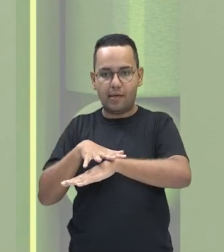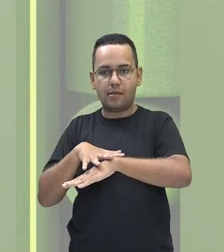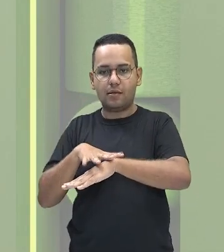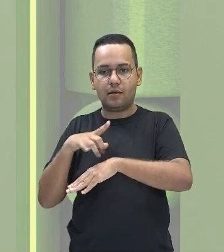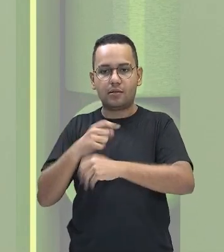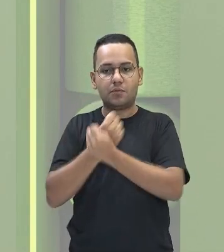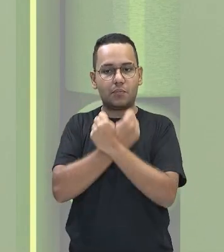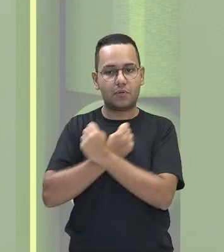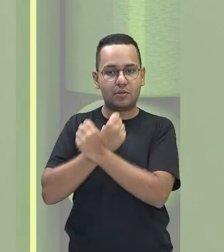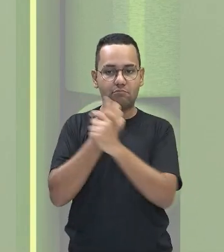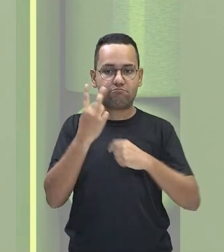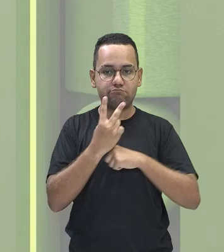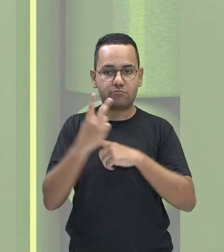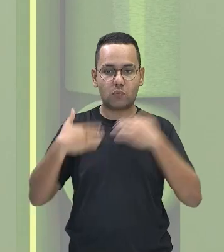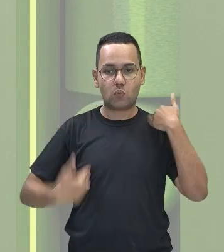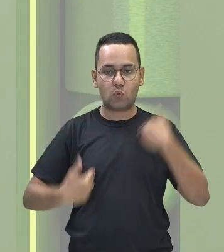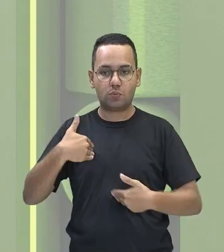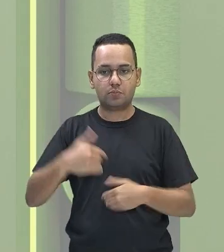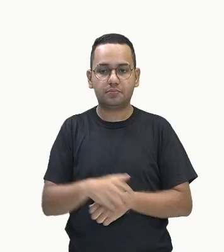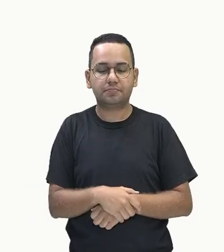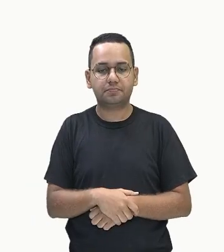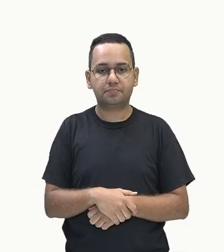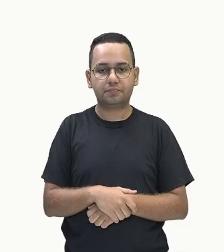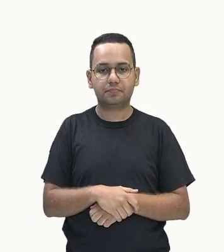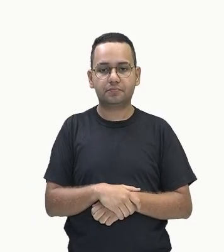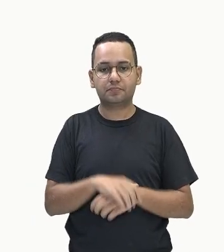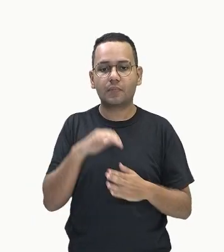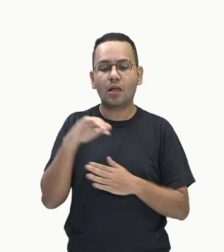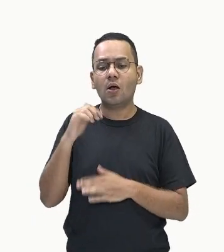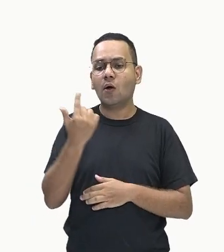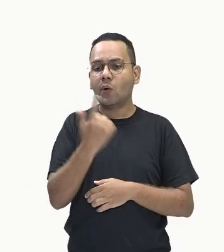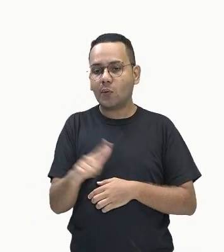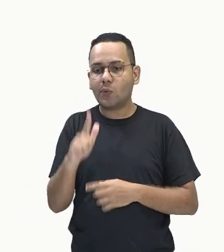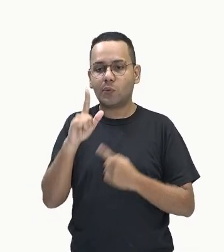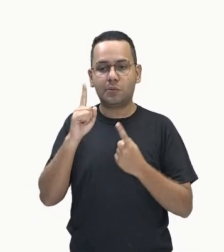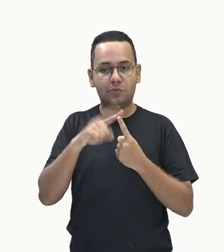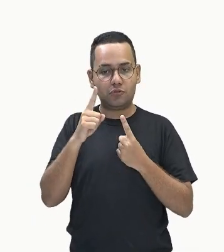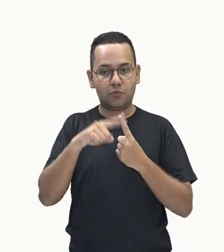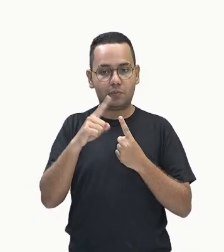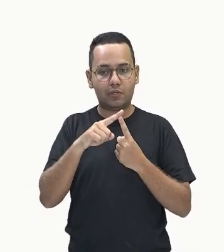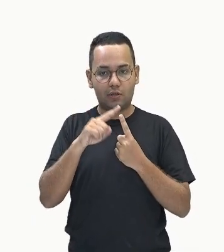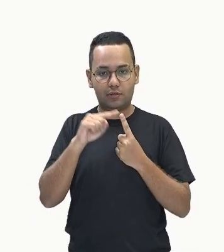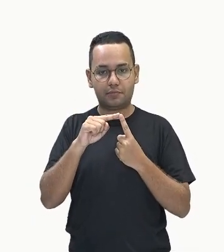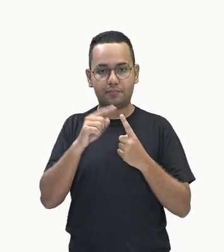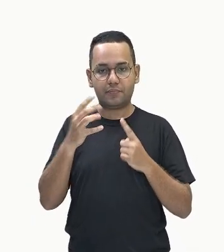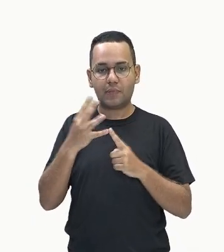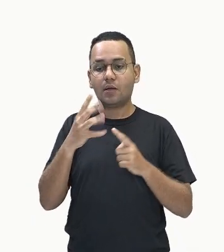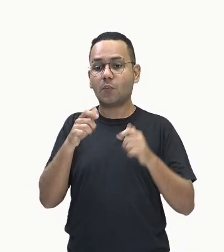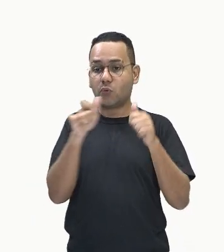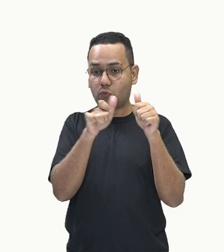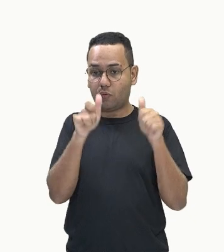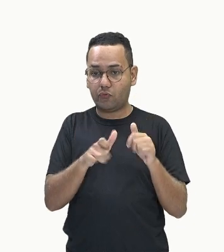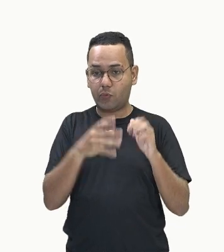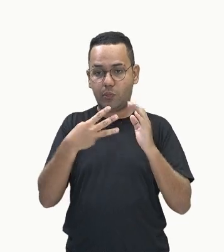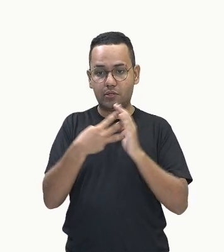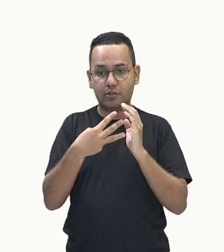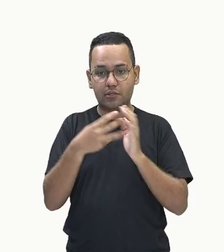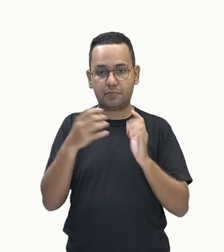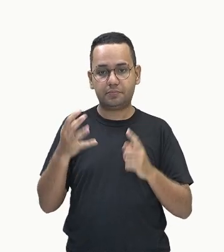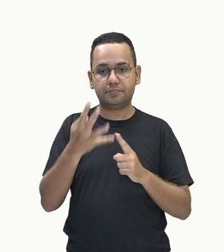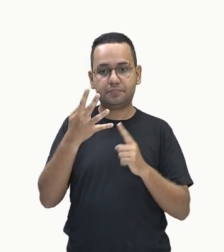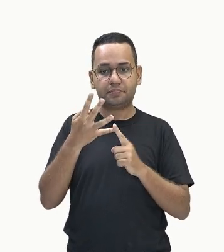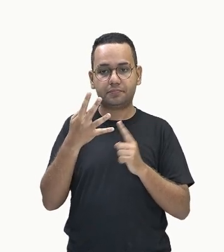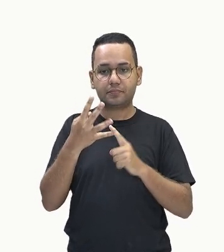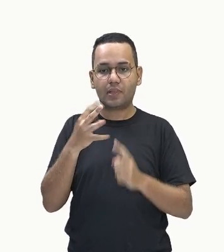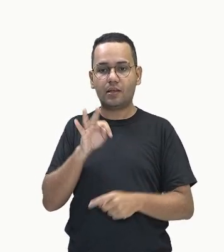corpo. Tem ainda um último tipo, né, de classificação desse tecido quanto ao formato da célula, que é o epitélio